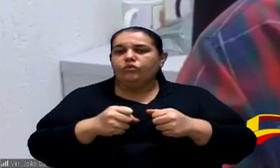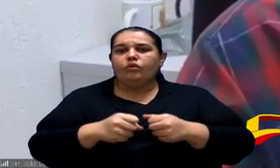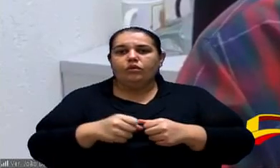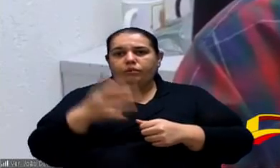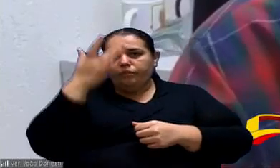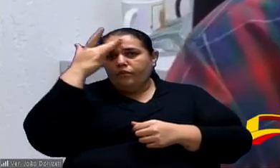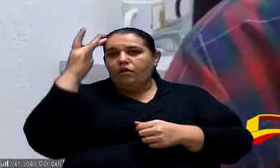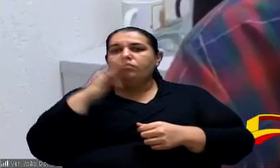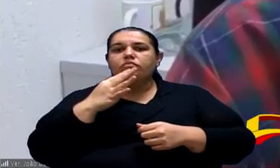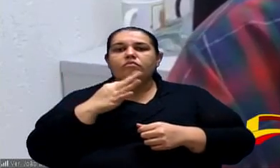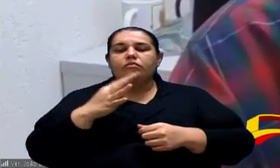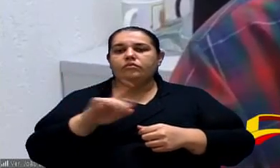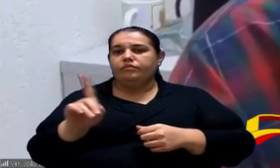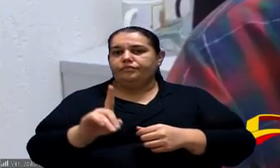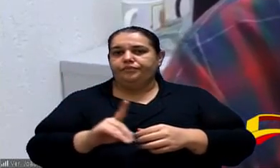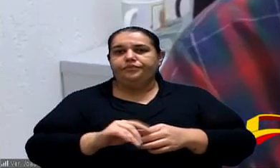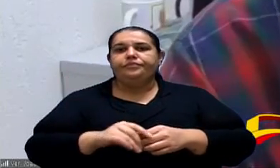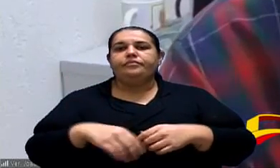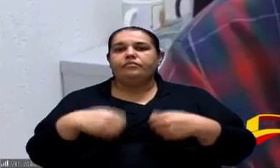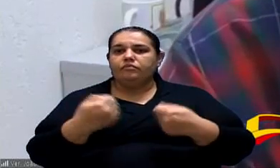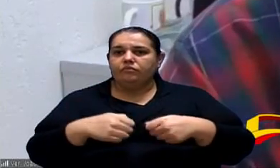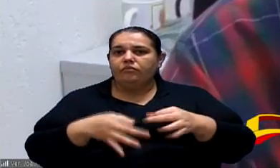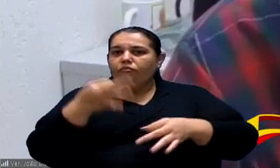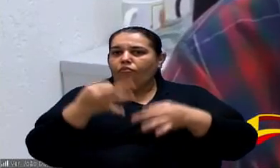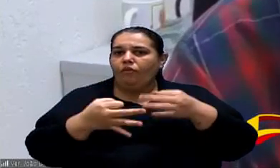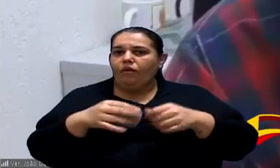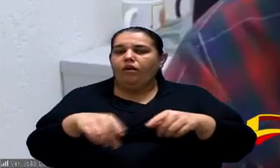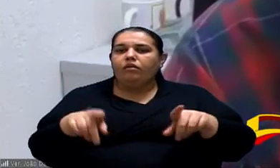problema de ordem legal aí para a consultoria jurídica.